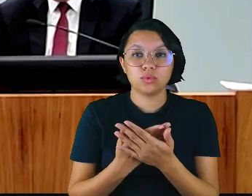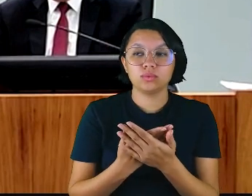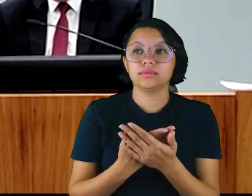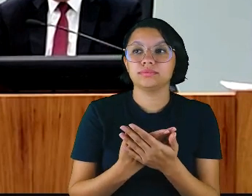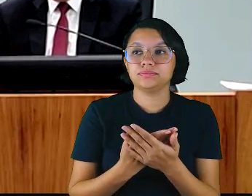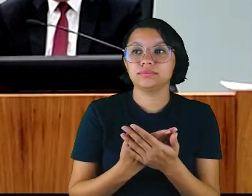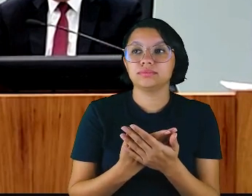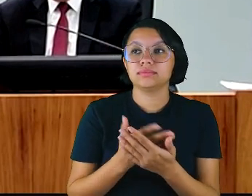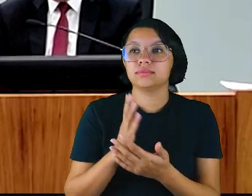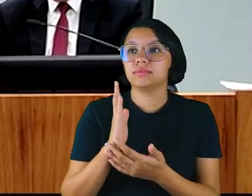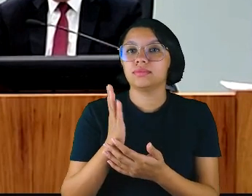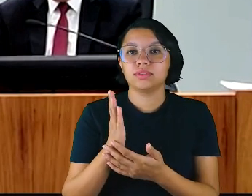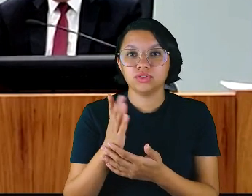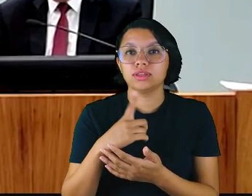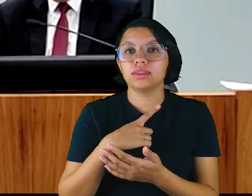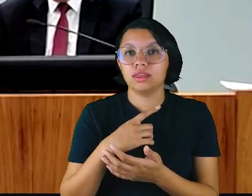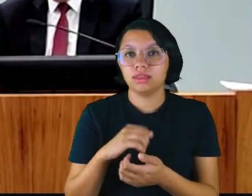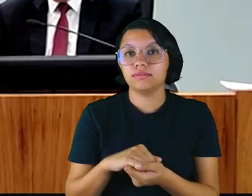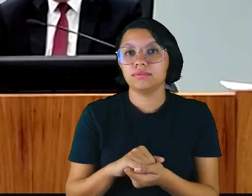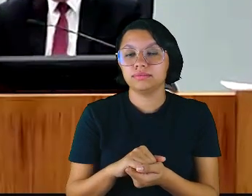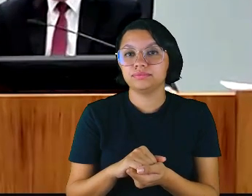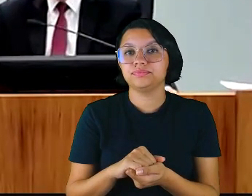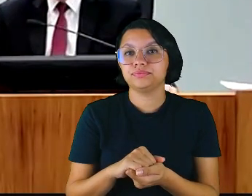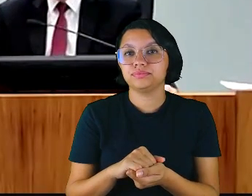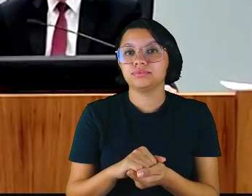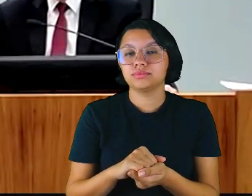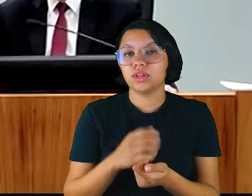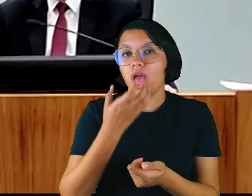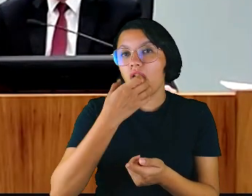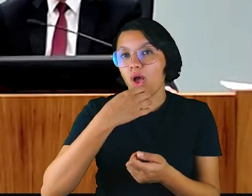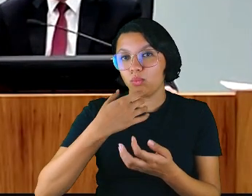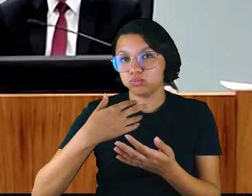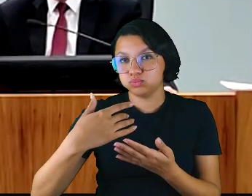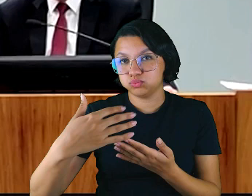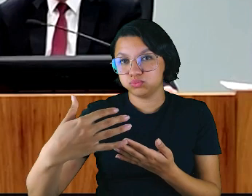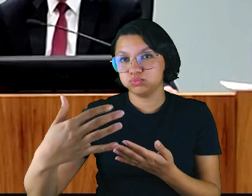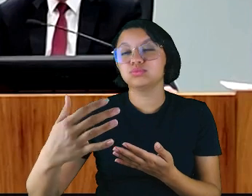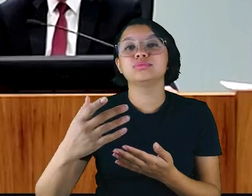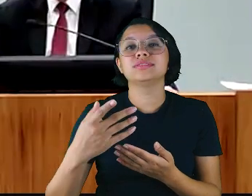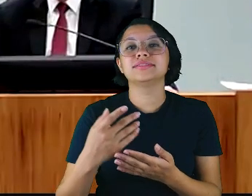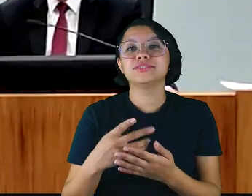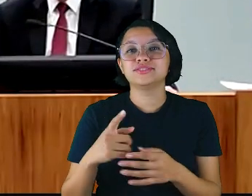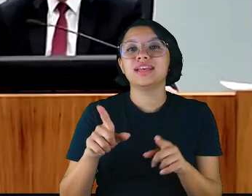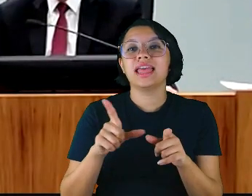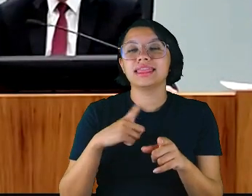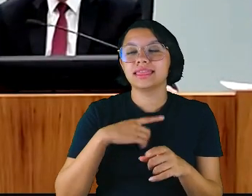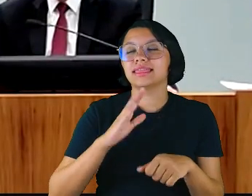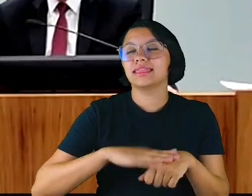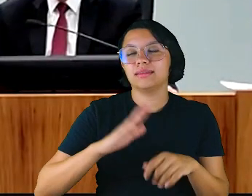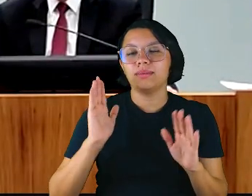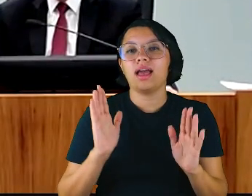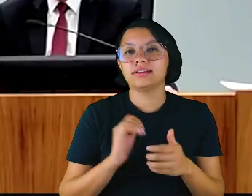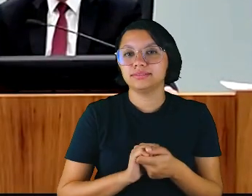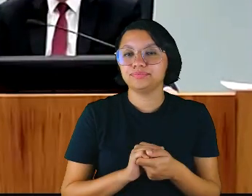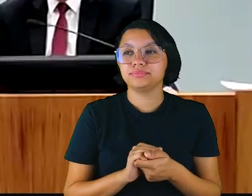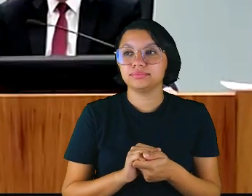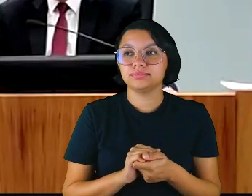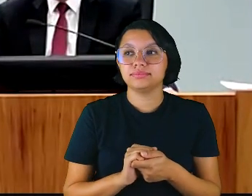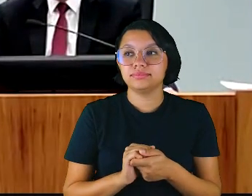escolas e que já rendeu, doutora Leila, frutos, mas vai render muito